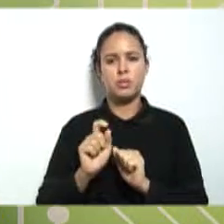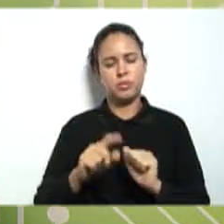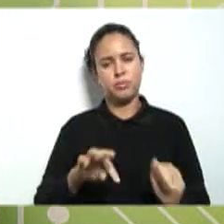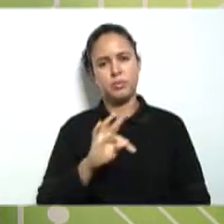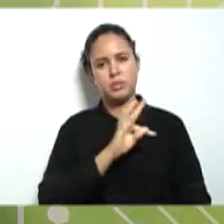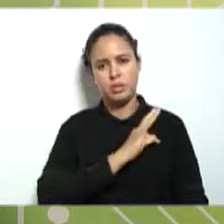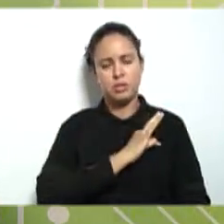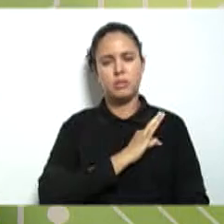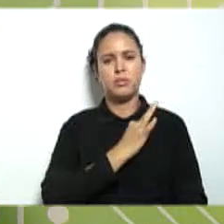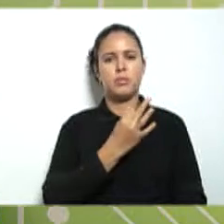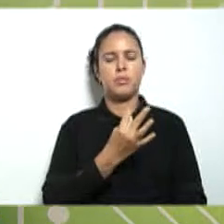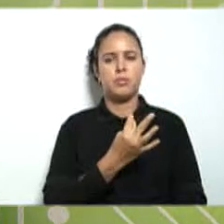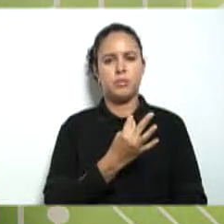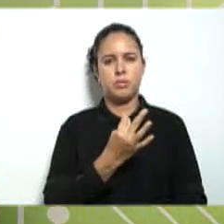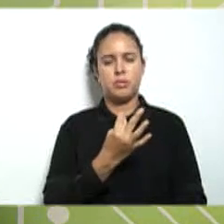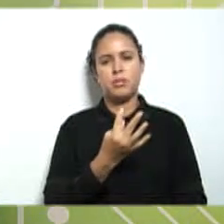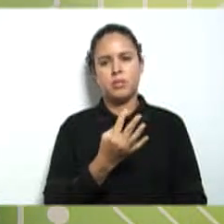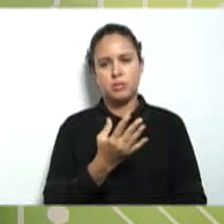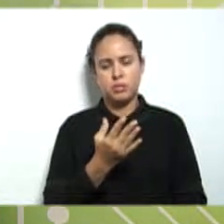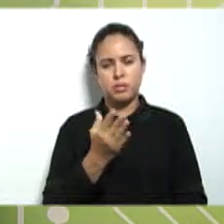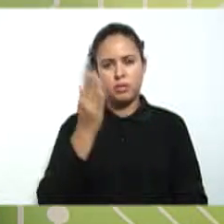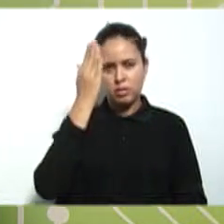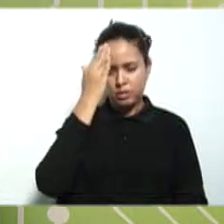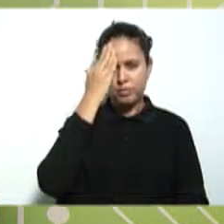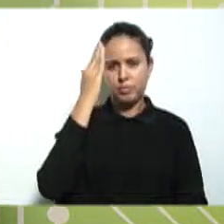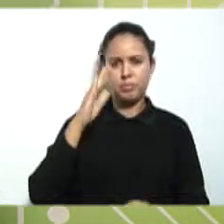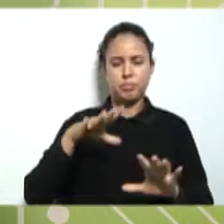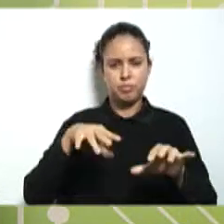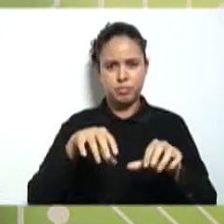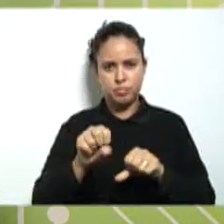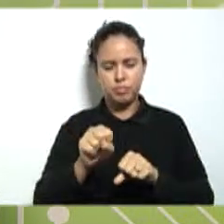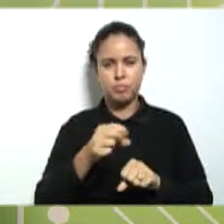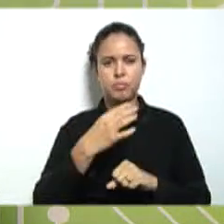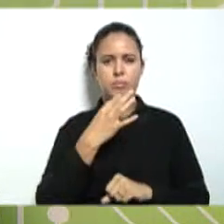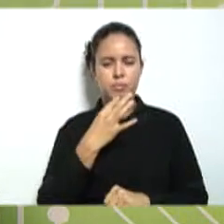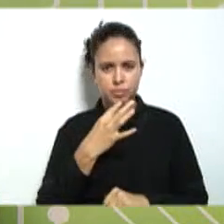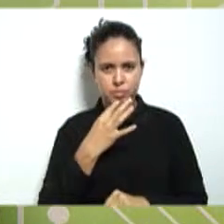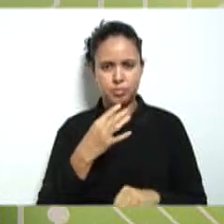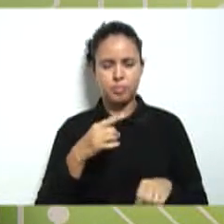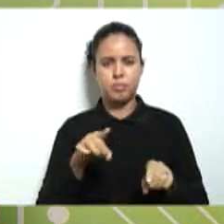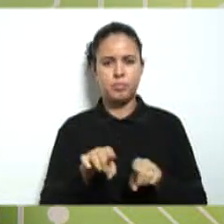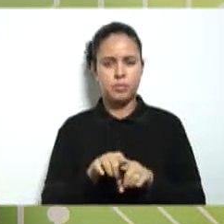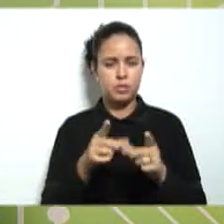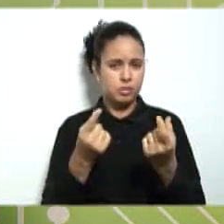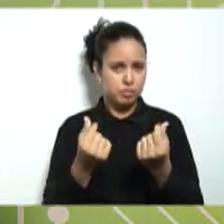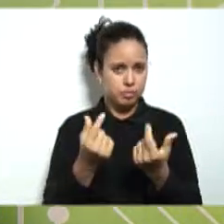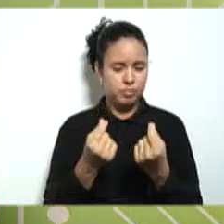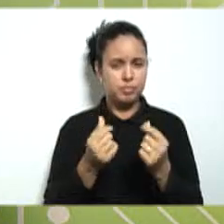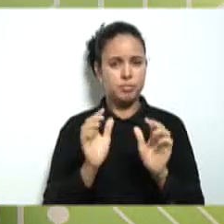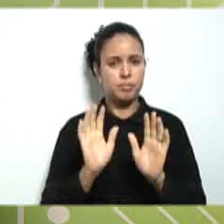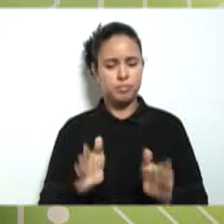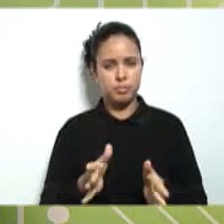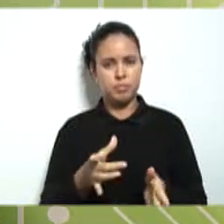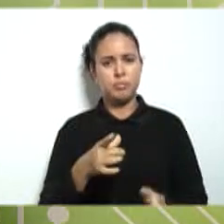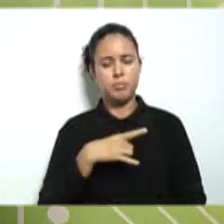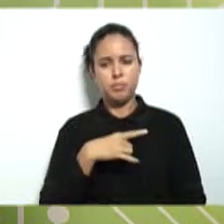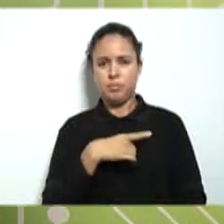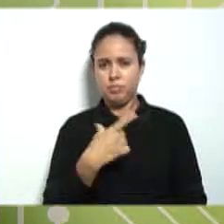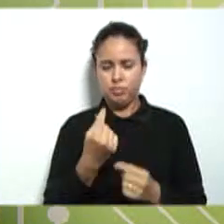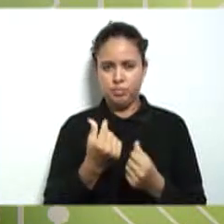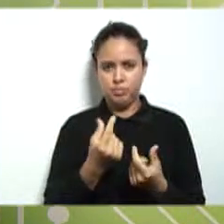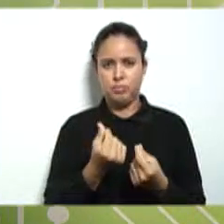técnica, uma certa bagagem de escolarização, de conhecimentos e até mesmo um capital acumulado. Às vezes ele vem com dinheiro que ele